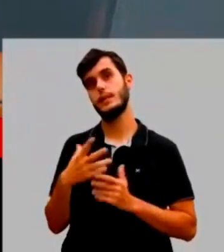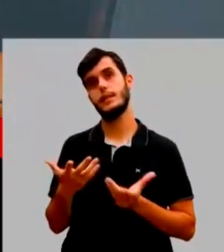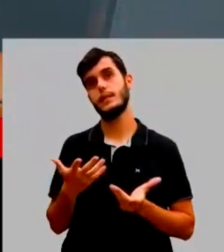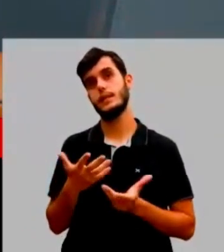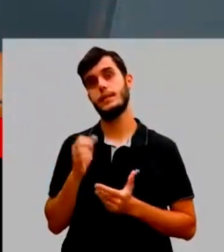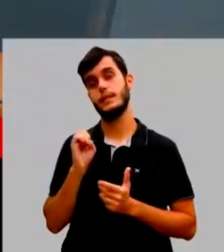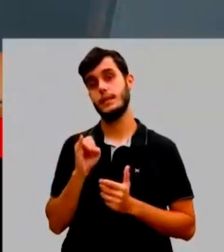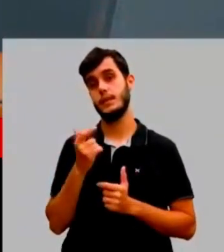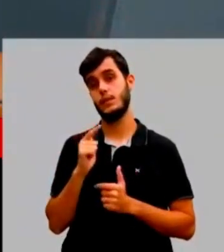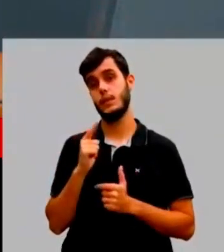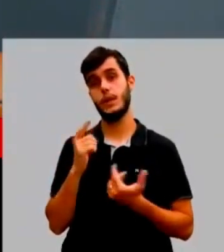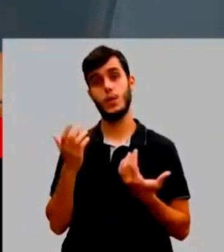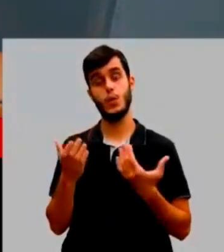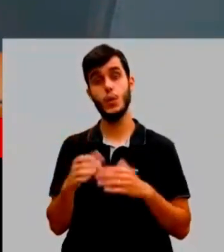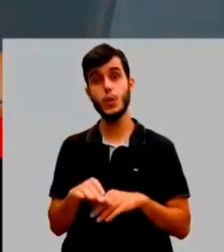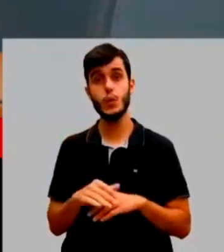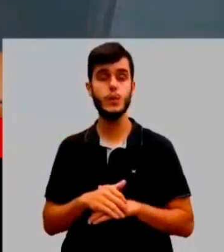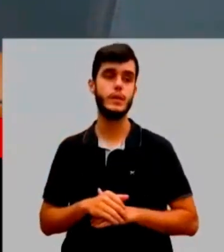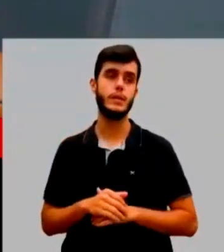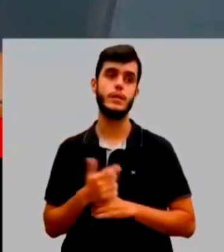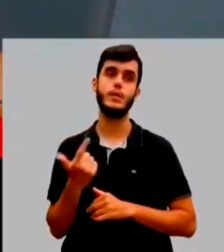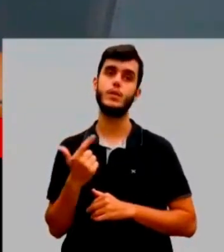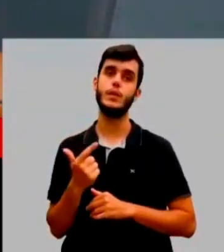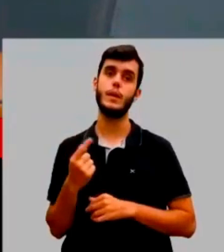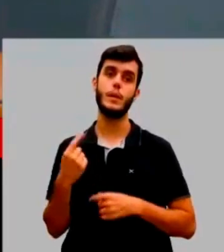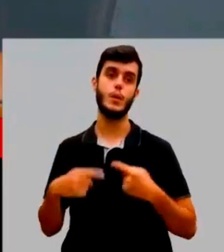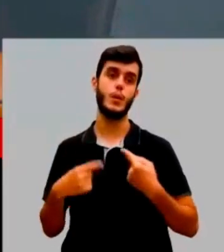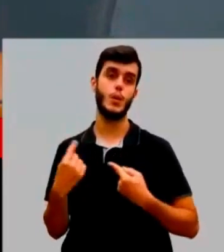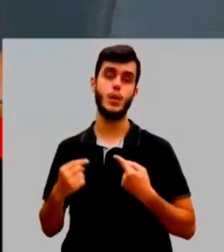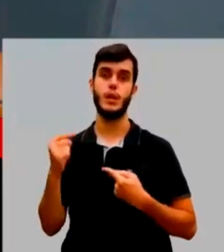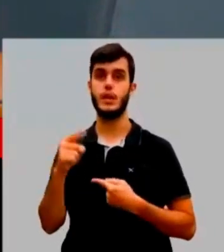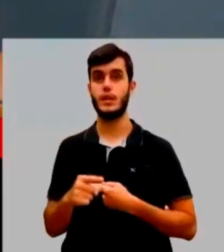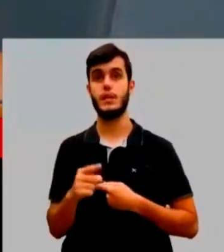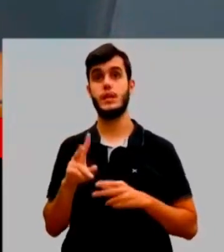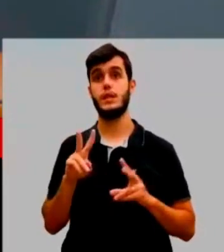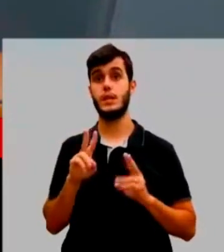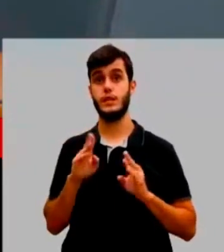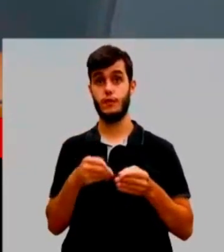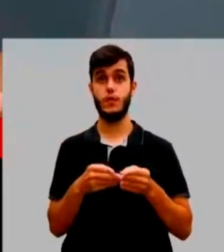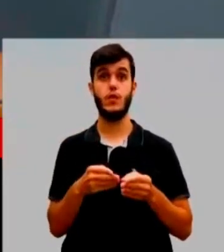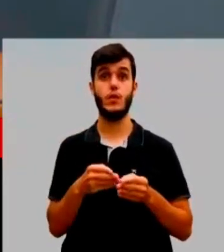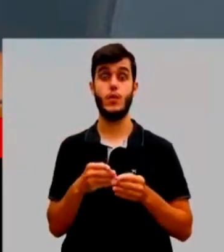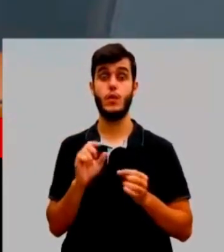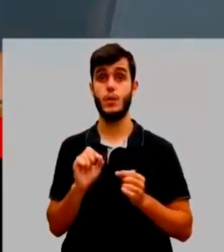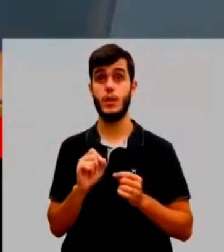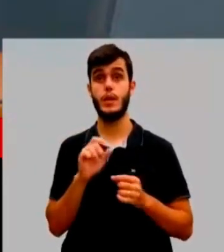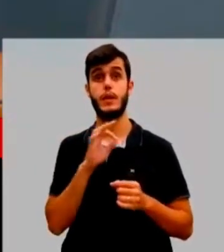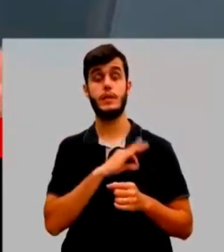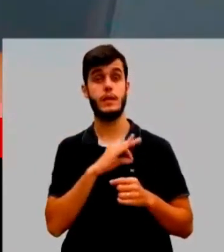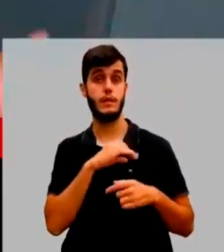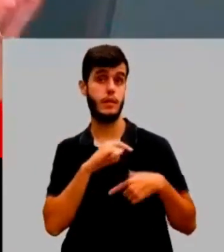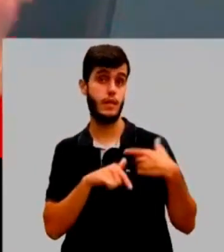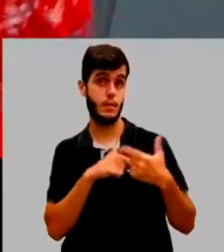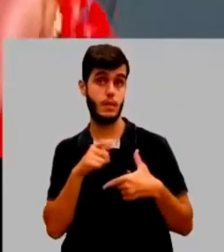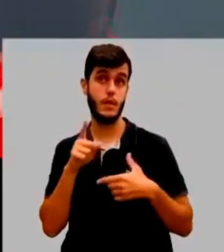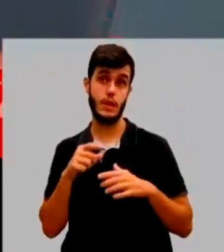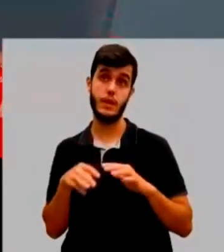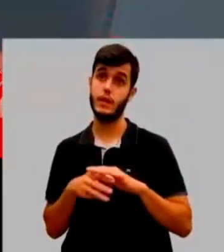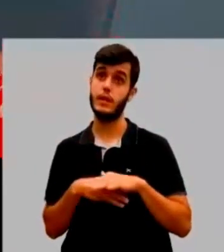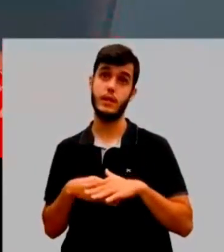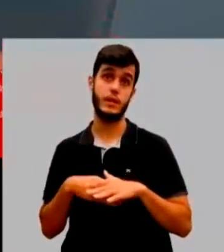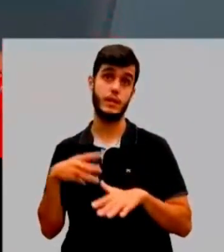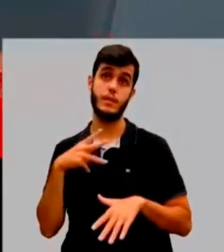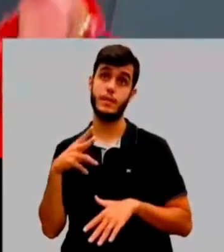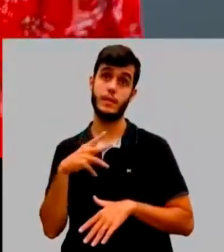se não tem concurso se não tem política relacionada à carreira o caminho é a da terceirização e da privatização do